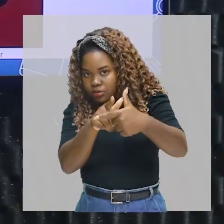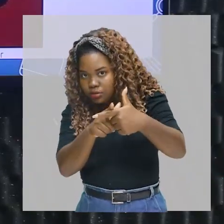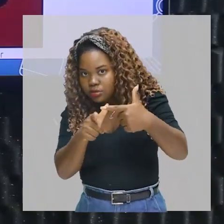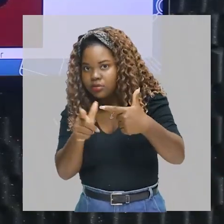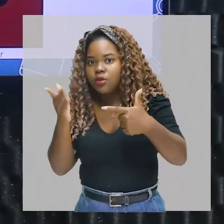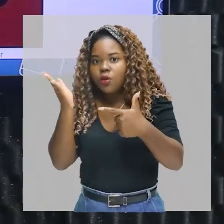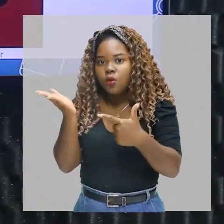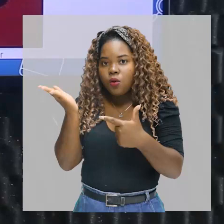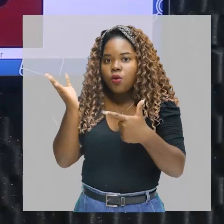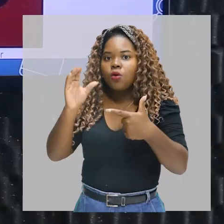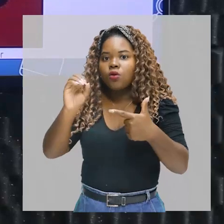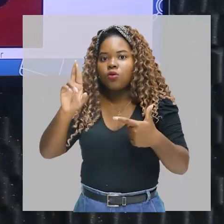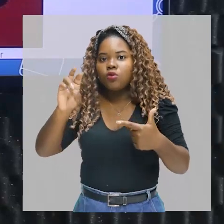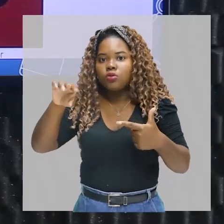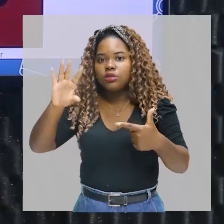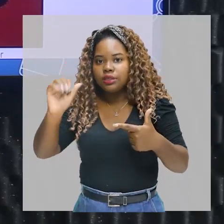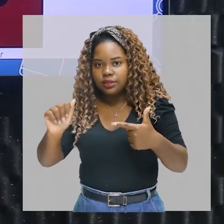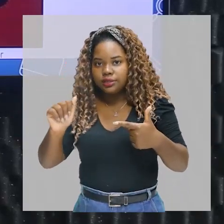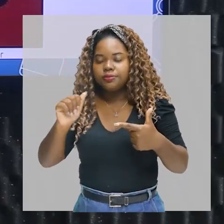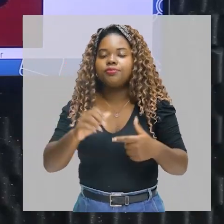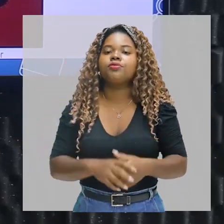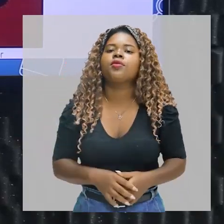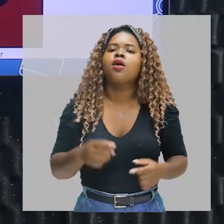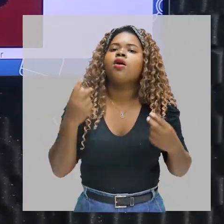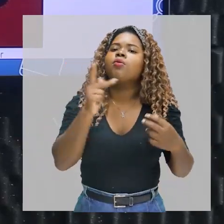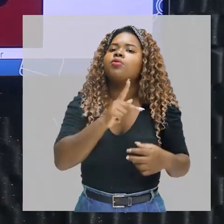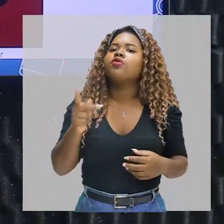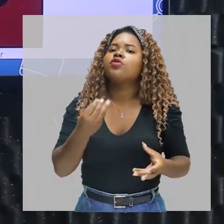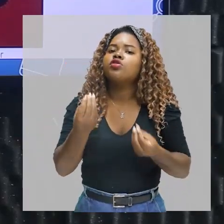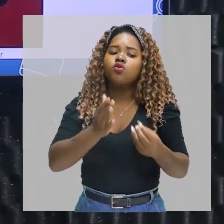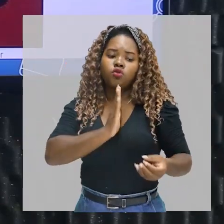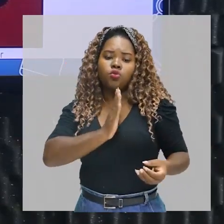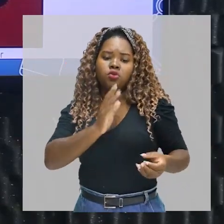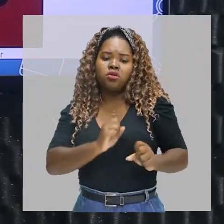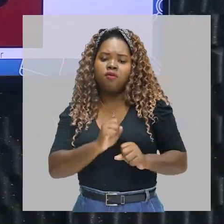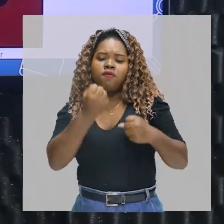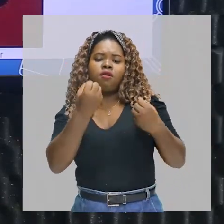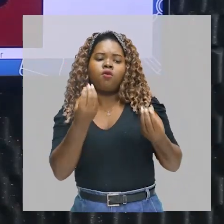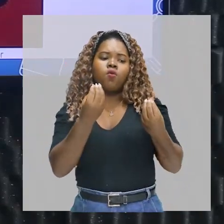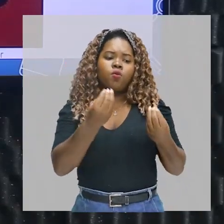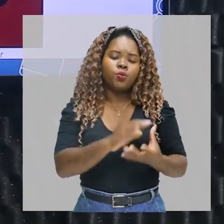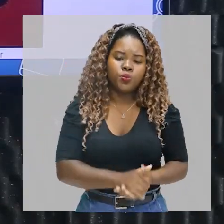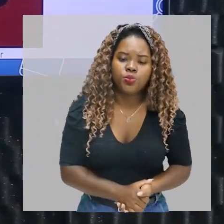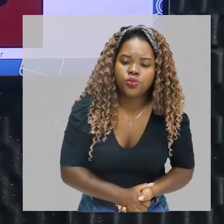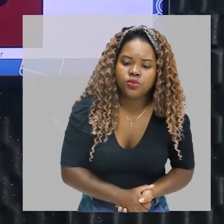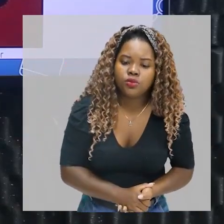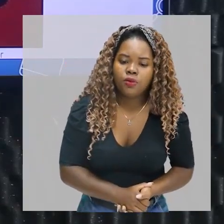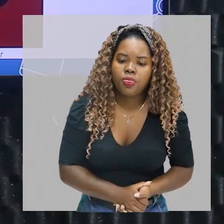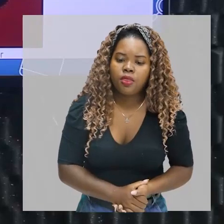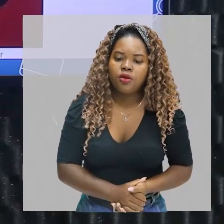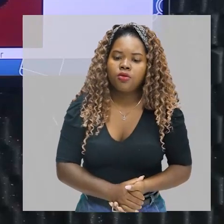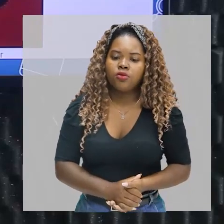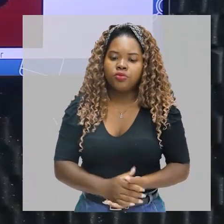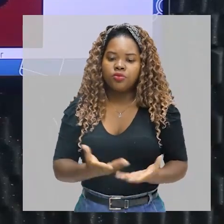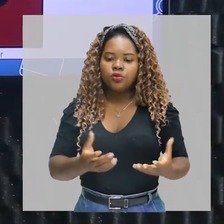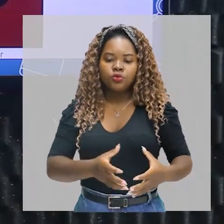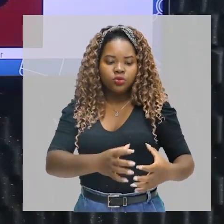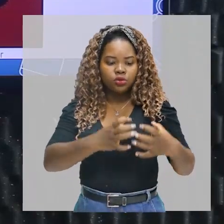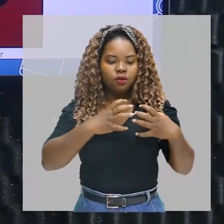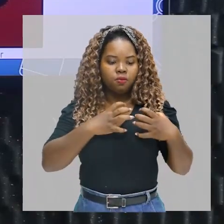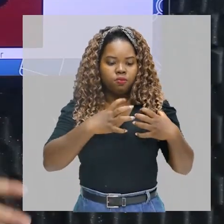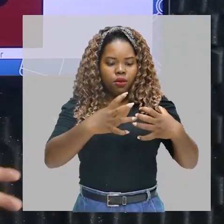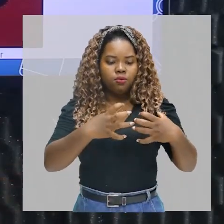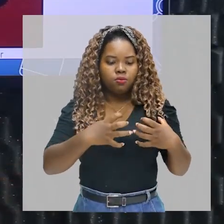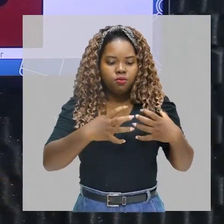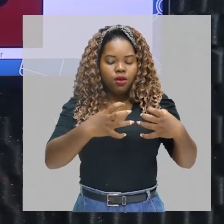São as adaptações morfofuncionais. Professor, como é que um coração fica mais forte? Quando ele precisa bater menos para